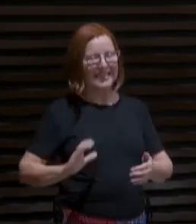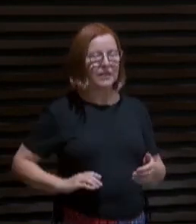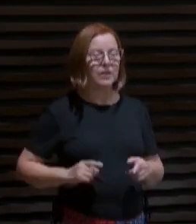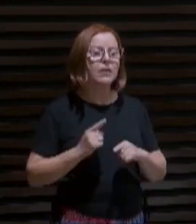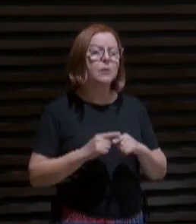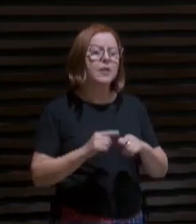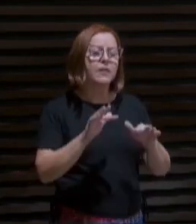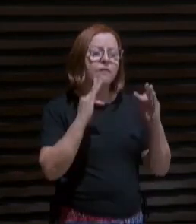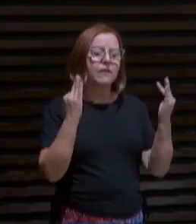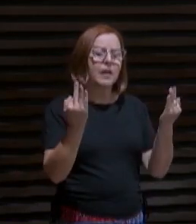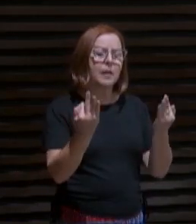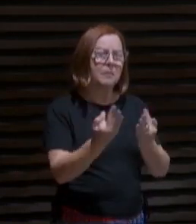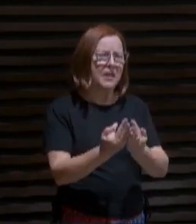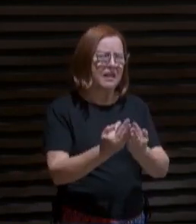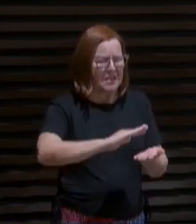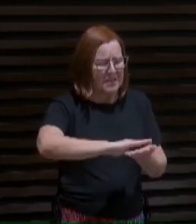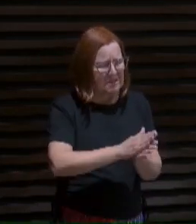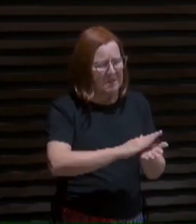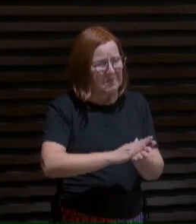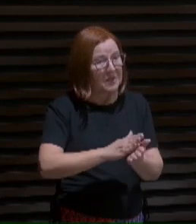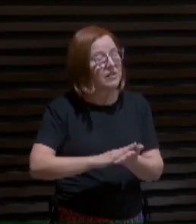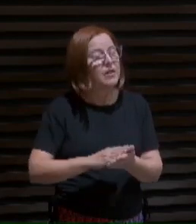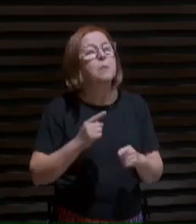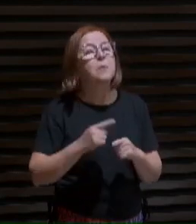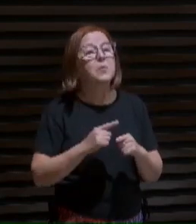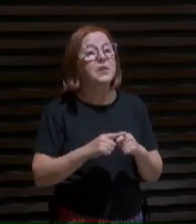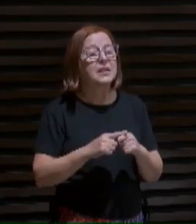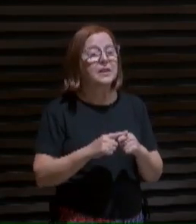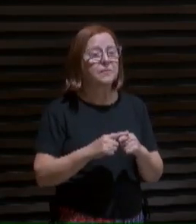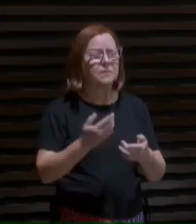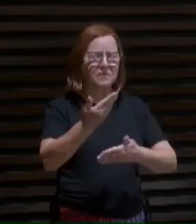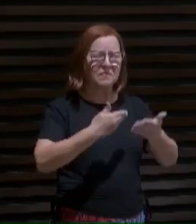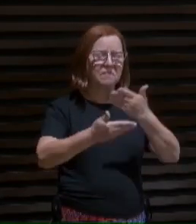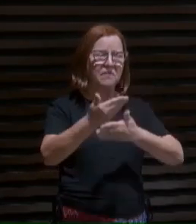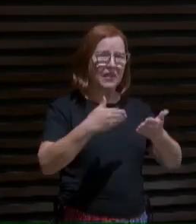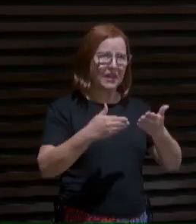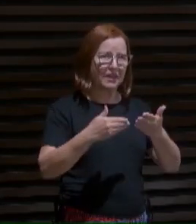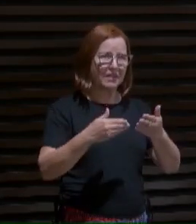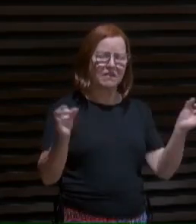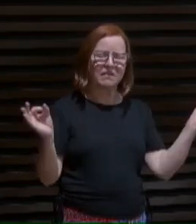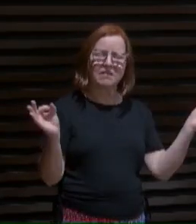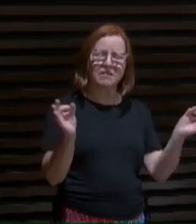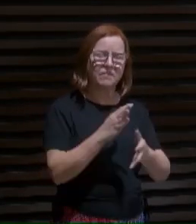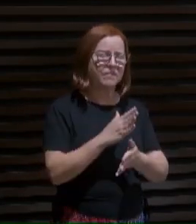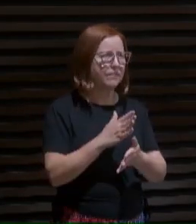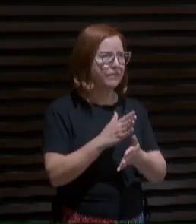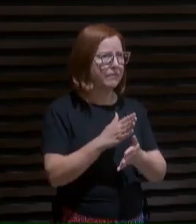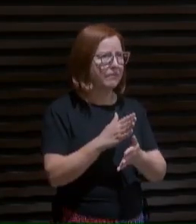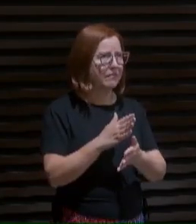famílias estão sendo esfaceladas? Por que as relações estão sendo totalmente